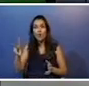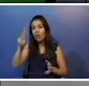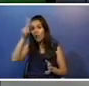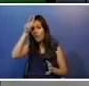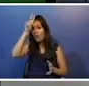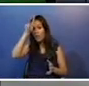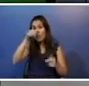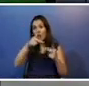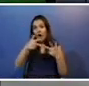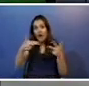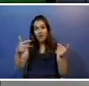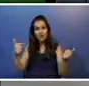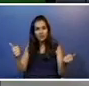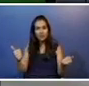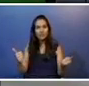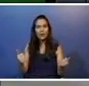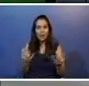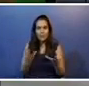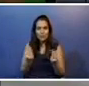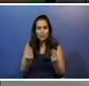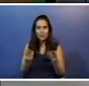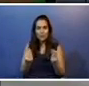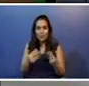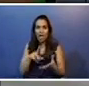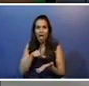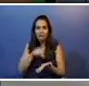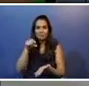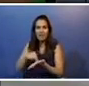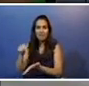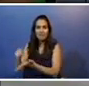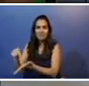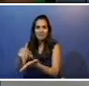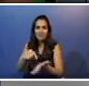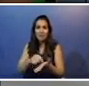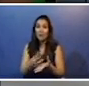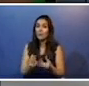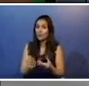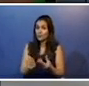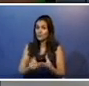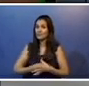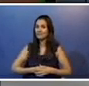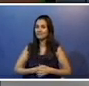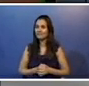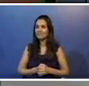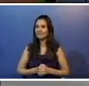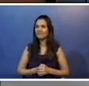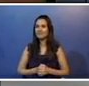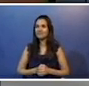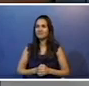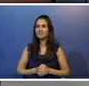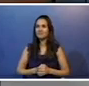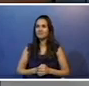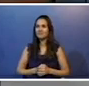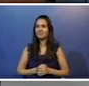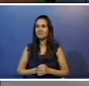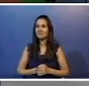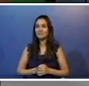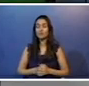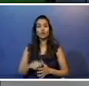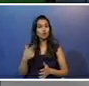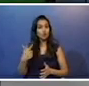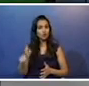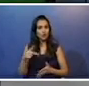Então, também são muitos insetos, né? Então, vamos lá, vou ler de novo essa